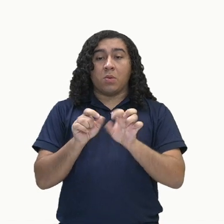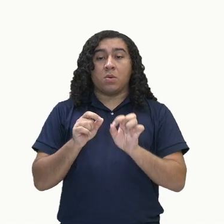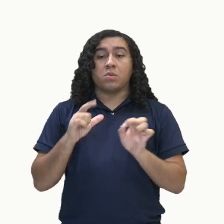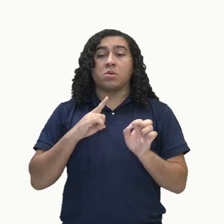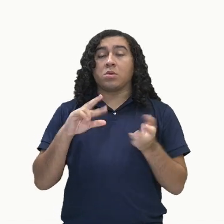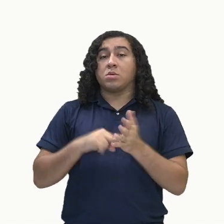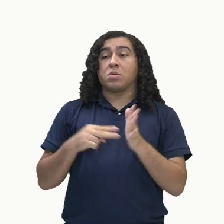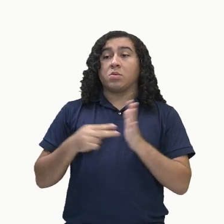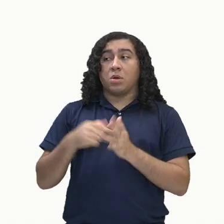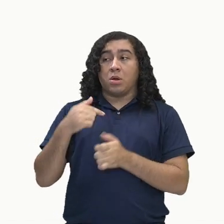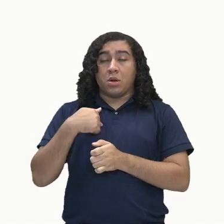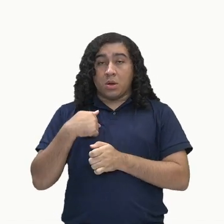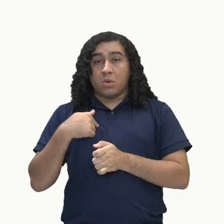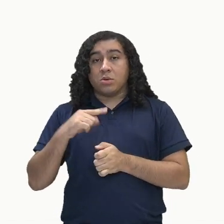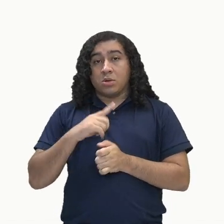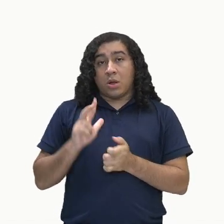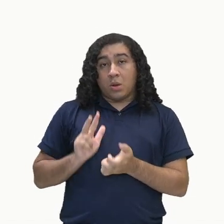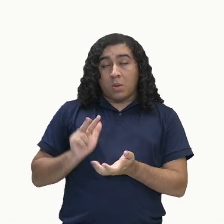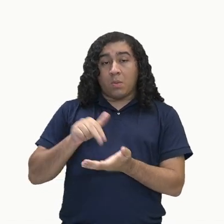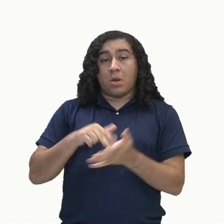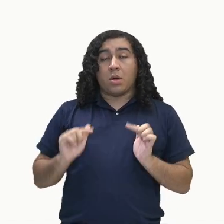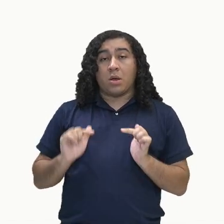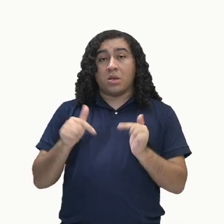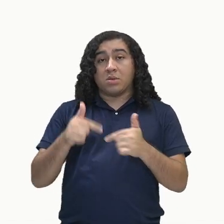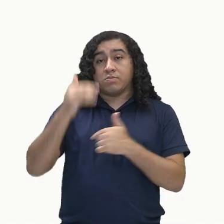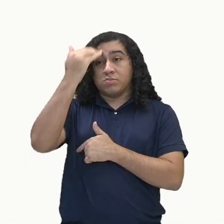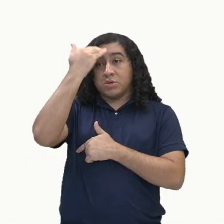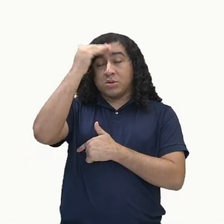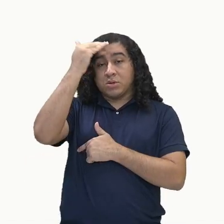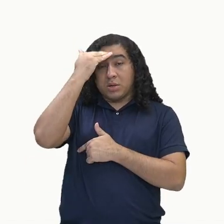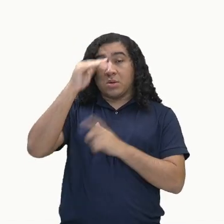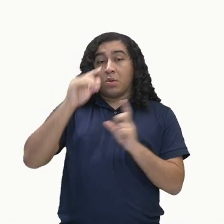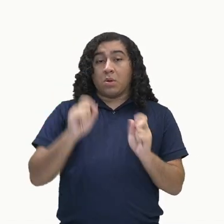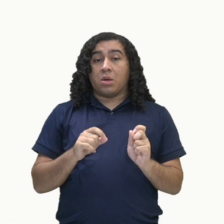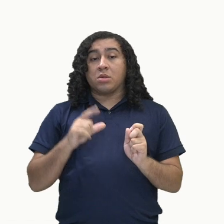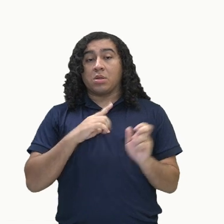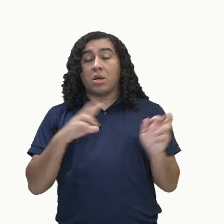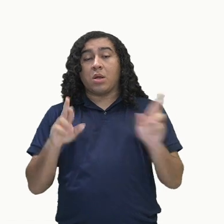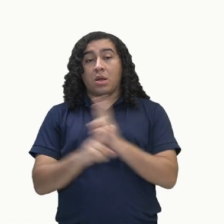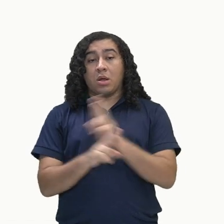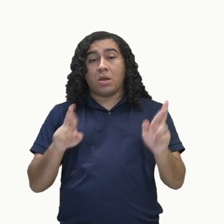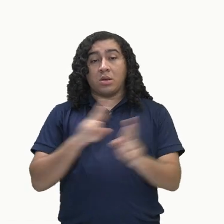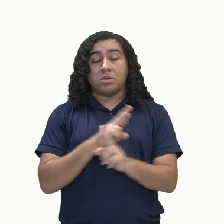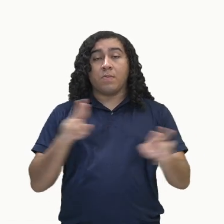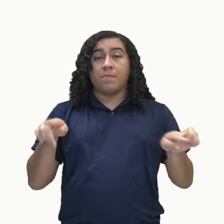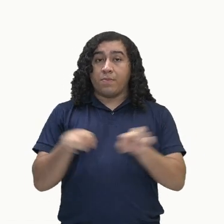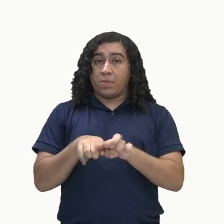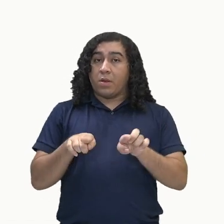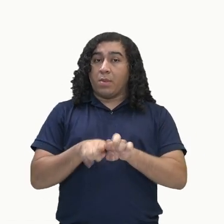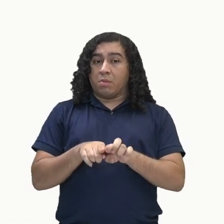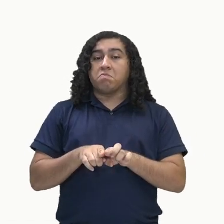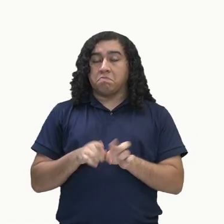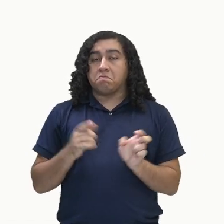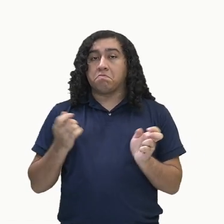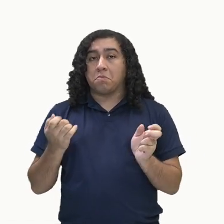coloca também numa posição de compreensão e de relação.